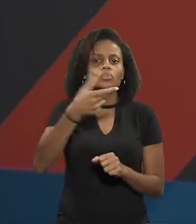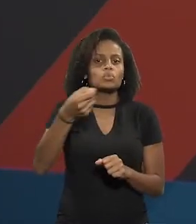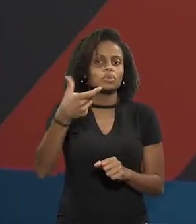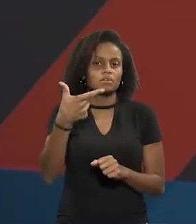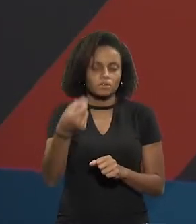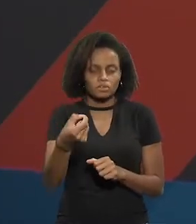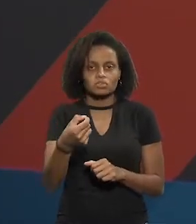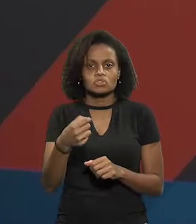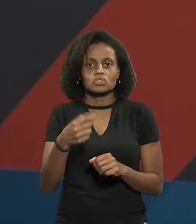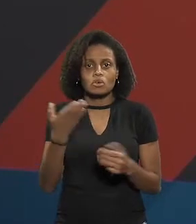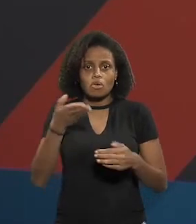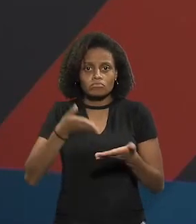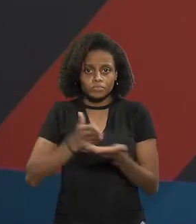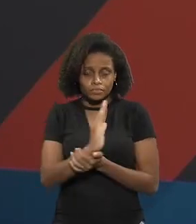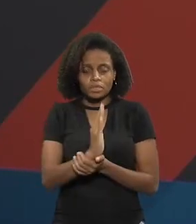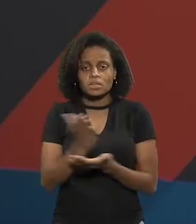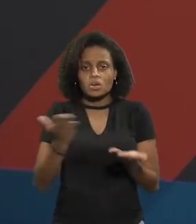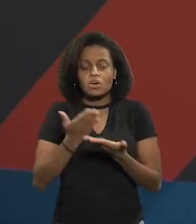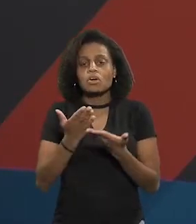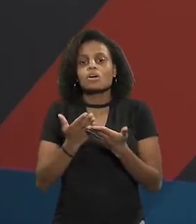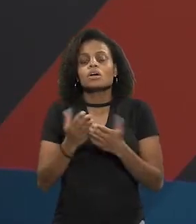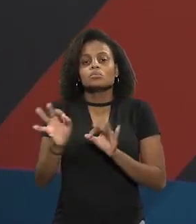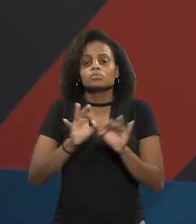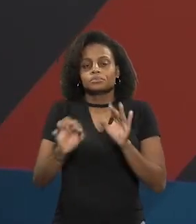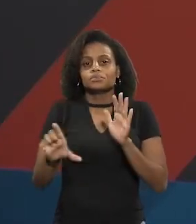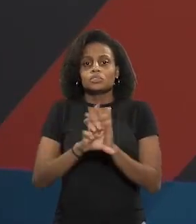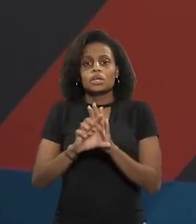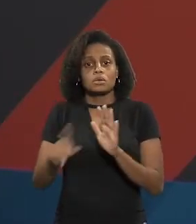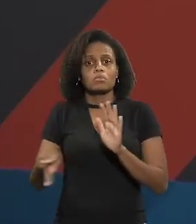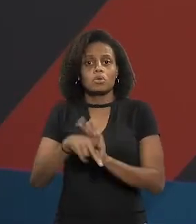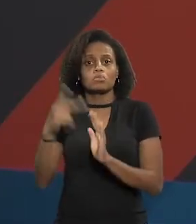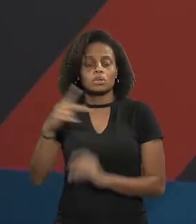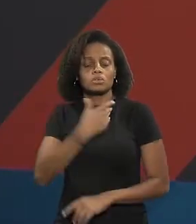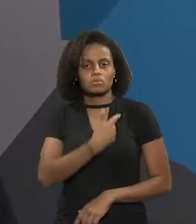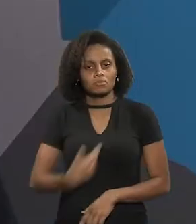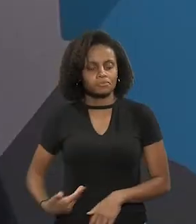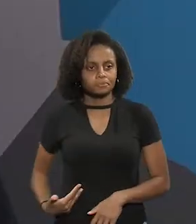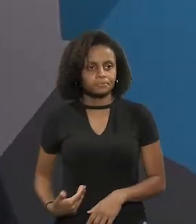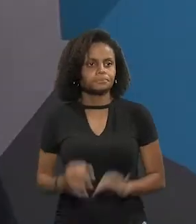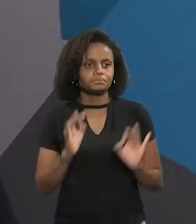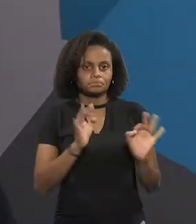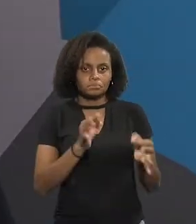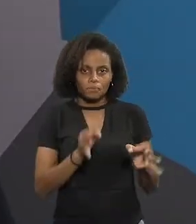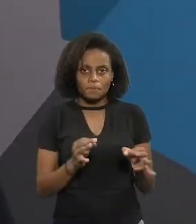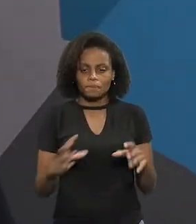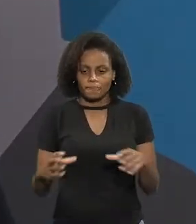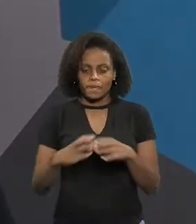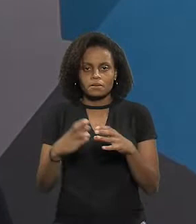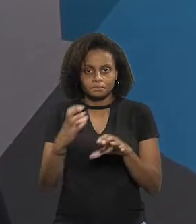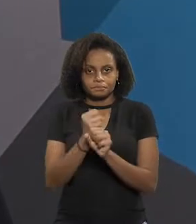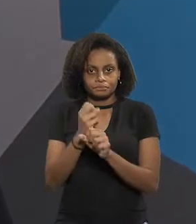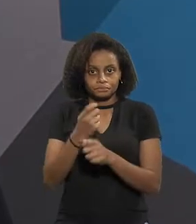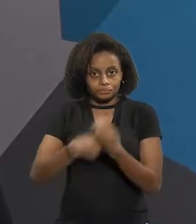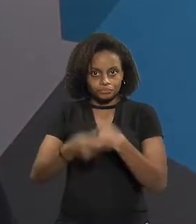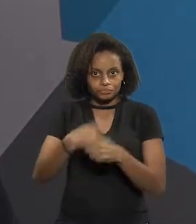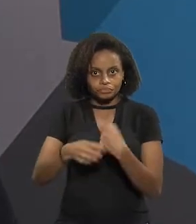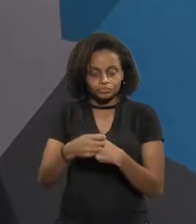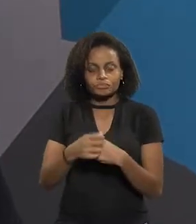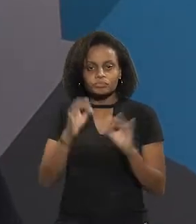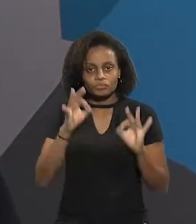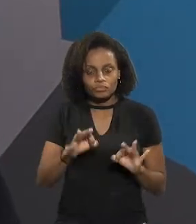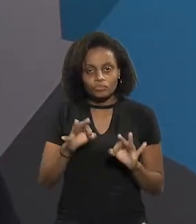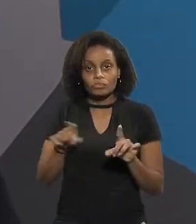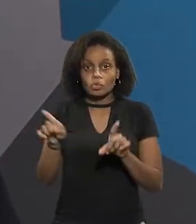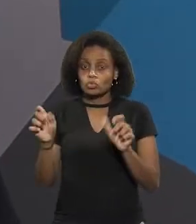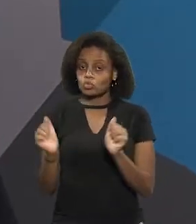Foi aprovado recentemente o parecer favorável ao projeto que veio do governo, né? Perfeito. A Comissão de Orçamento, de fato, ao